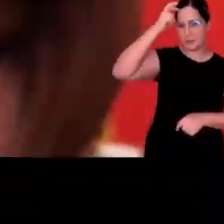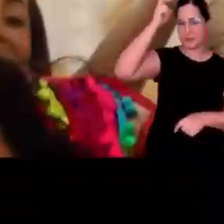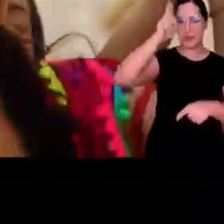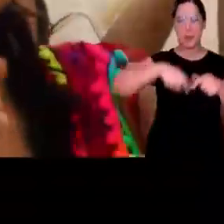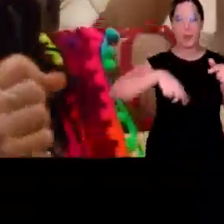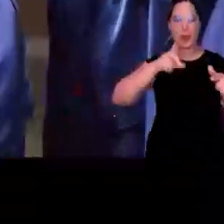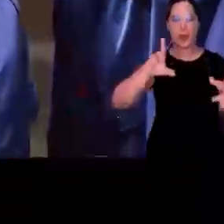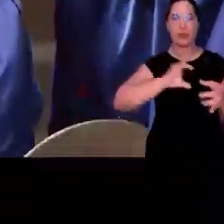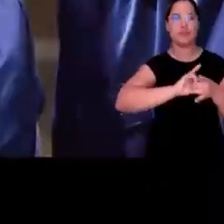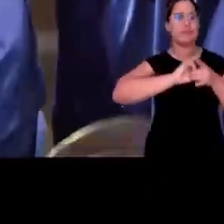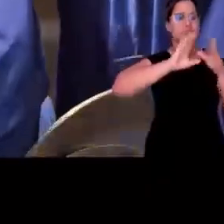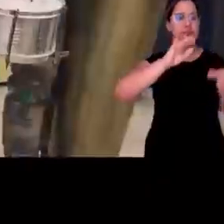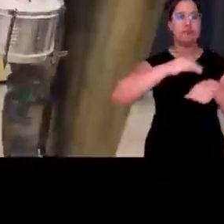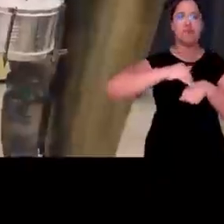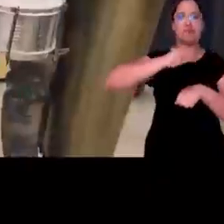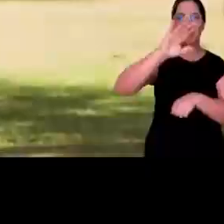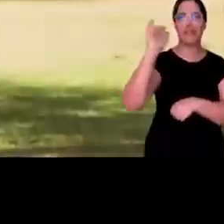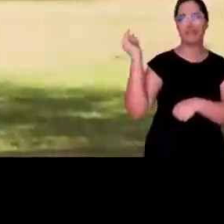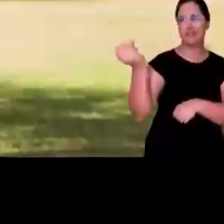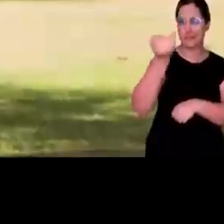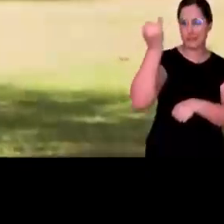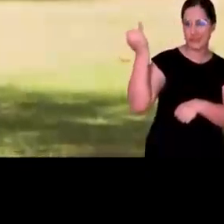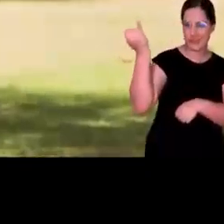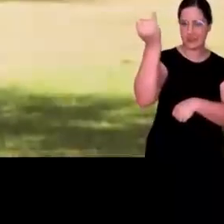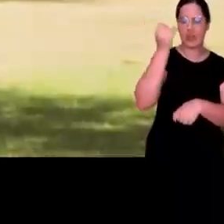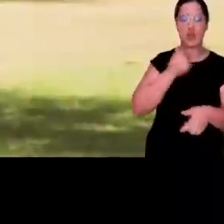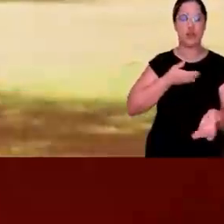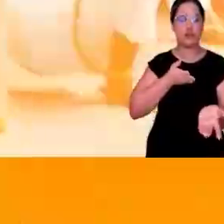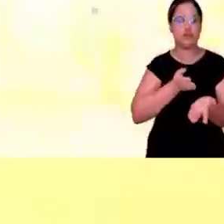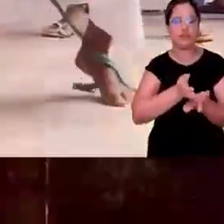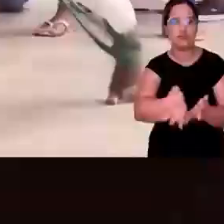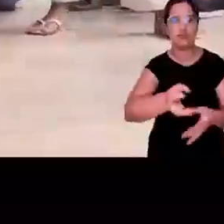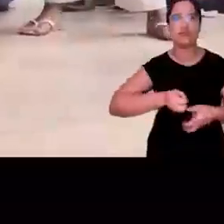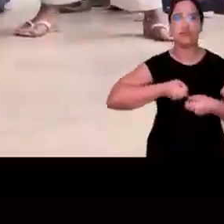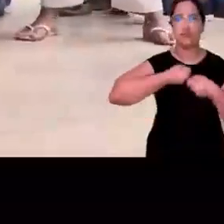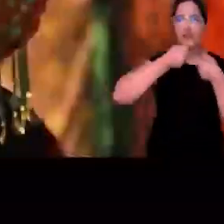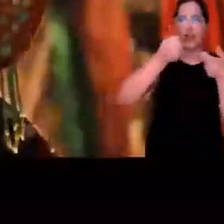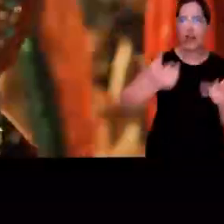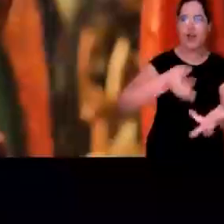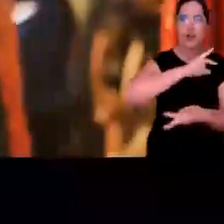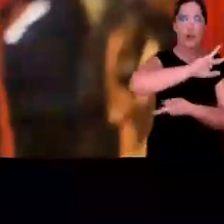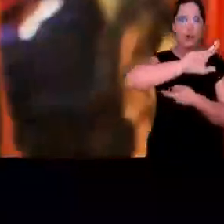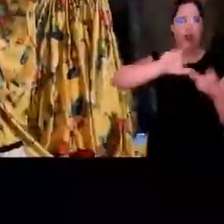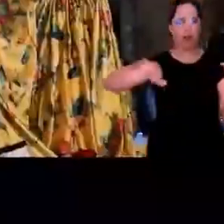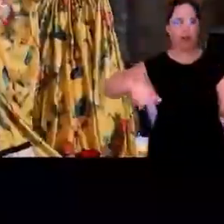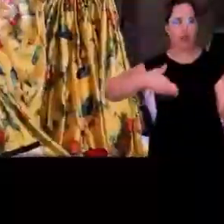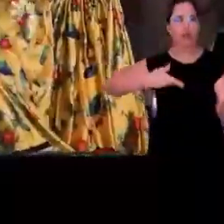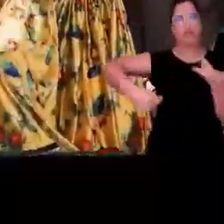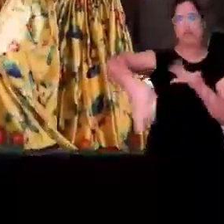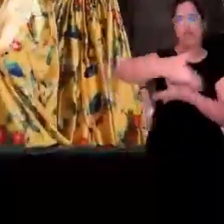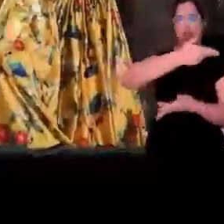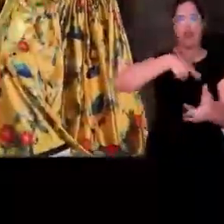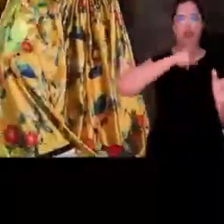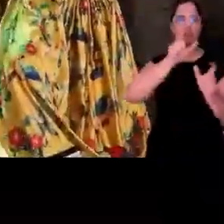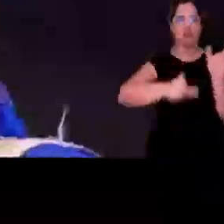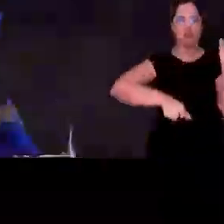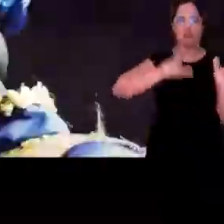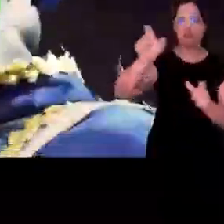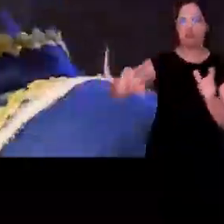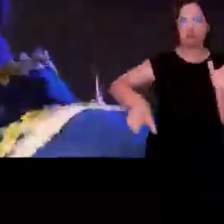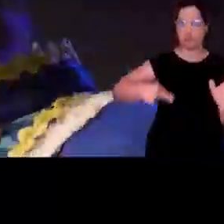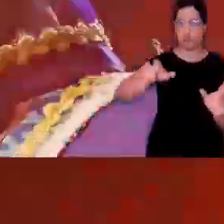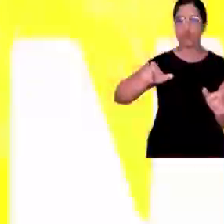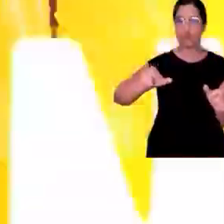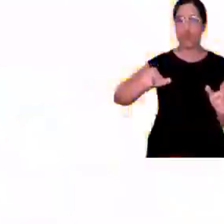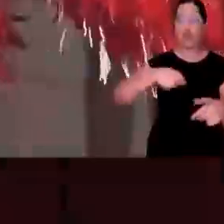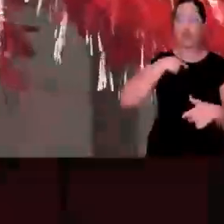vídeos vão se intercalando, como pessoas dançando frevo e outras danças típicas brasileiras, pessoas tocando diversos instrumentos, como tambores,